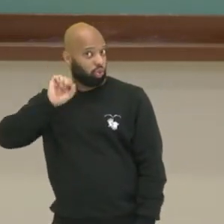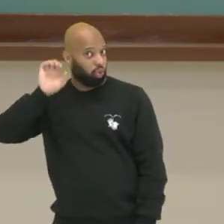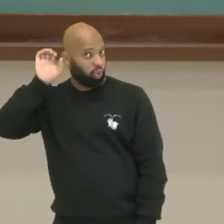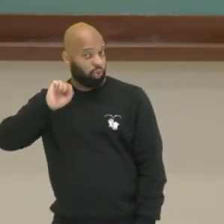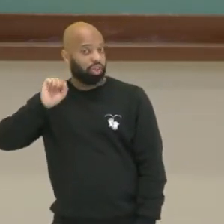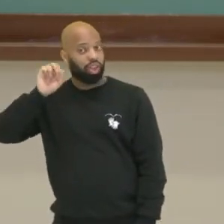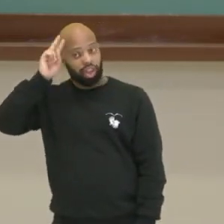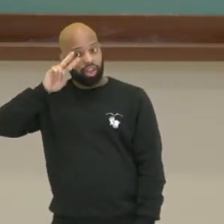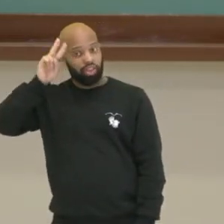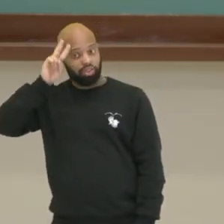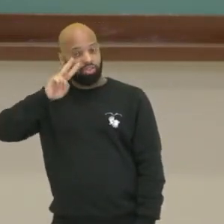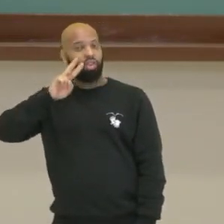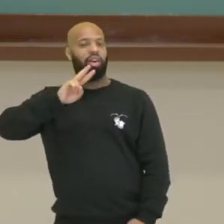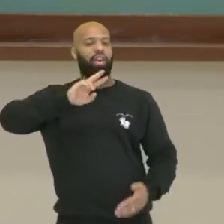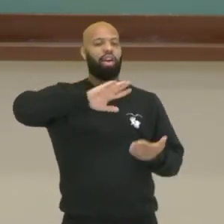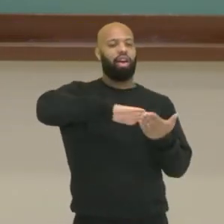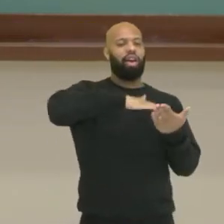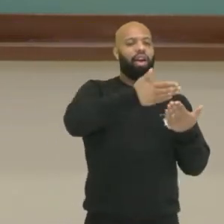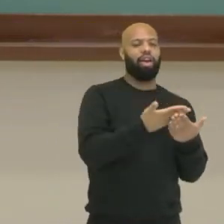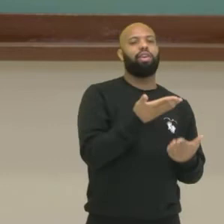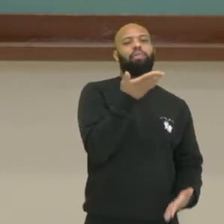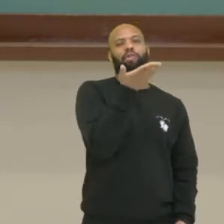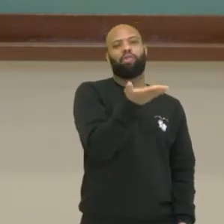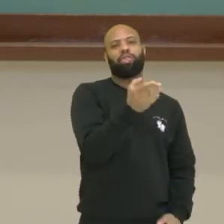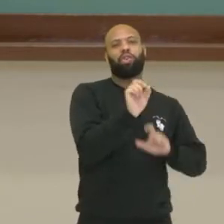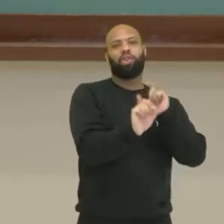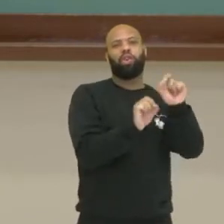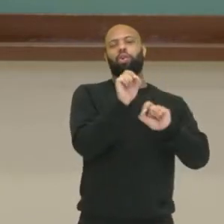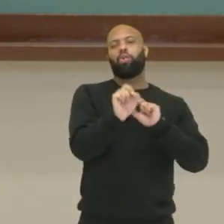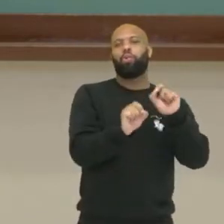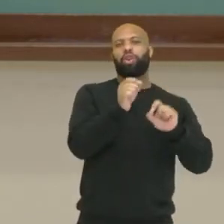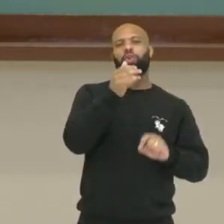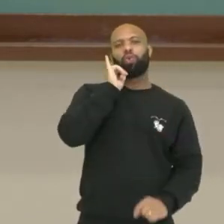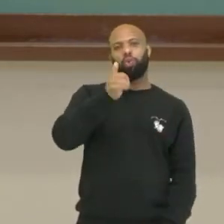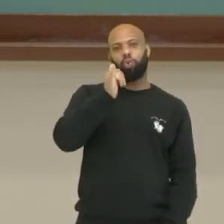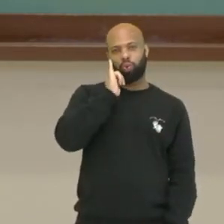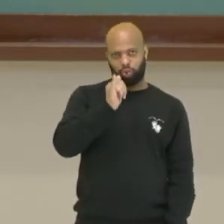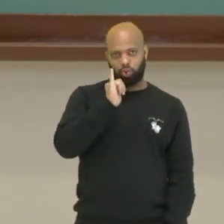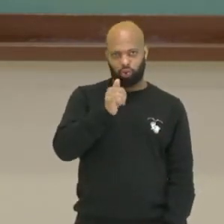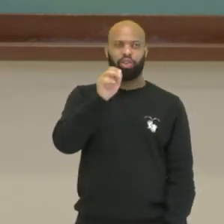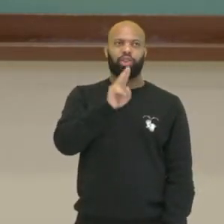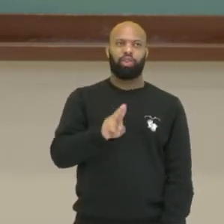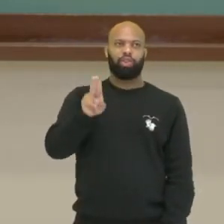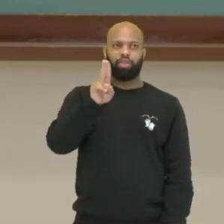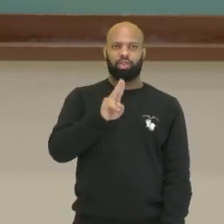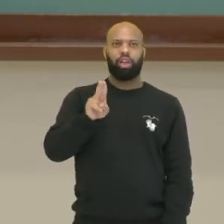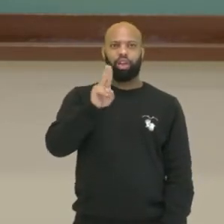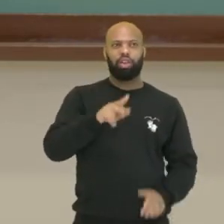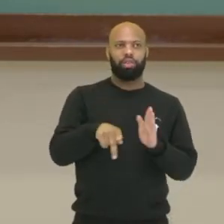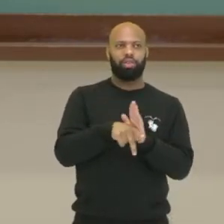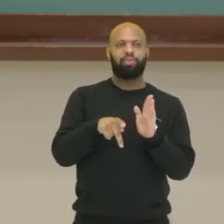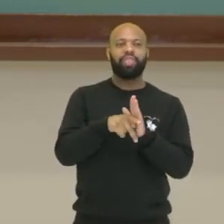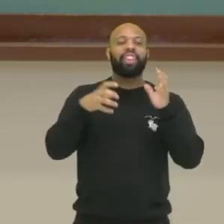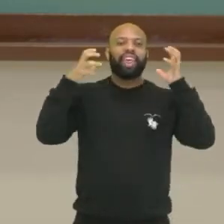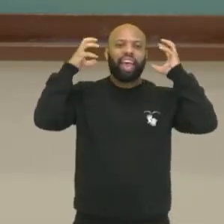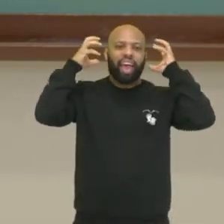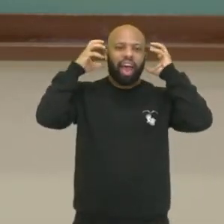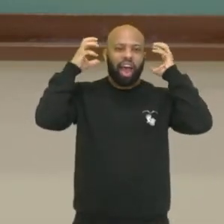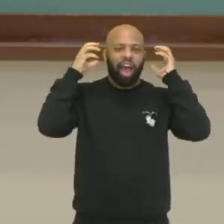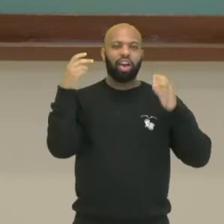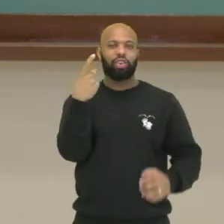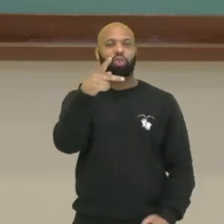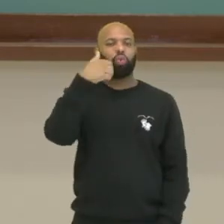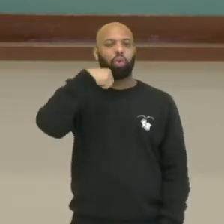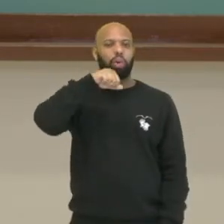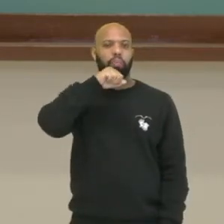história e traduza para você o que está sendo contado através do rádio, que a sua mãe, seu